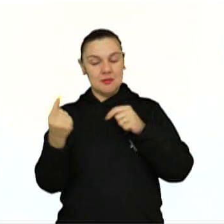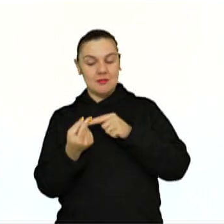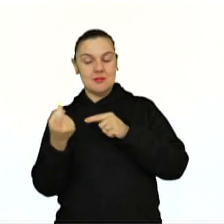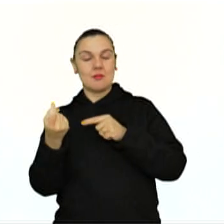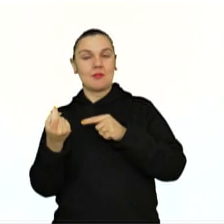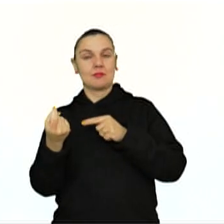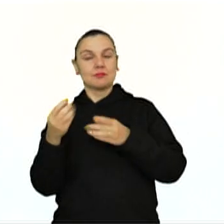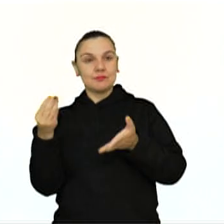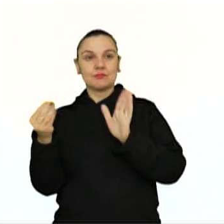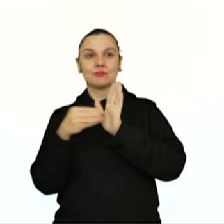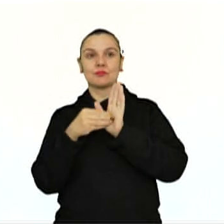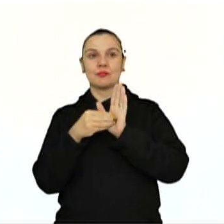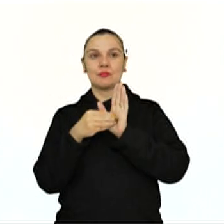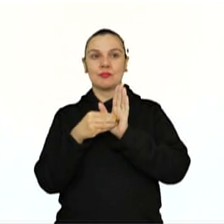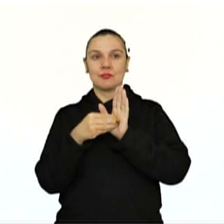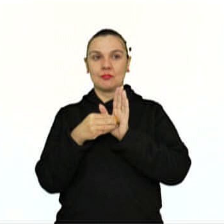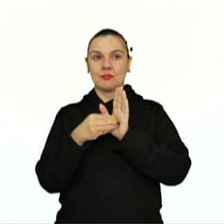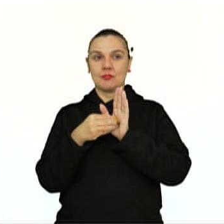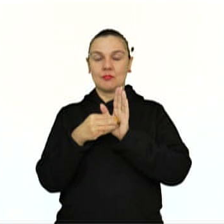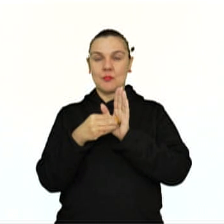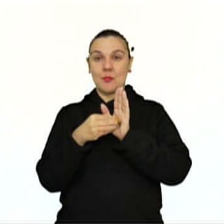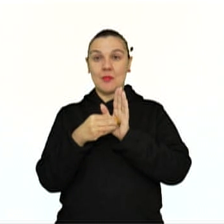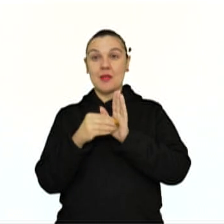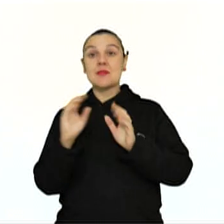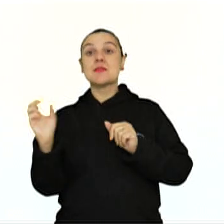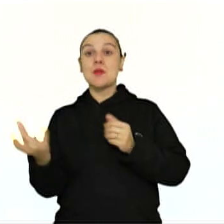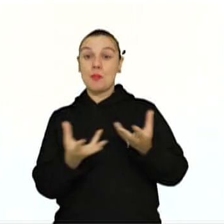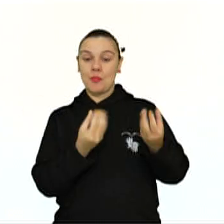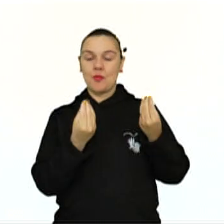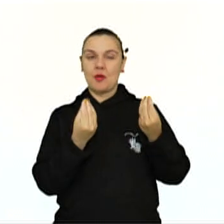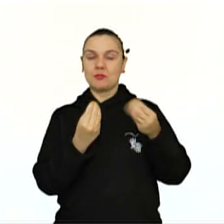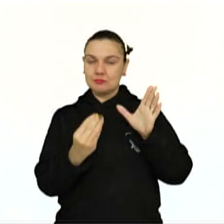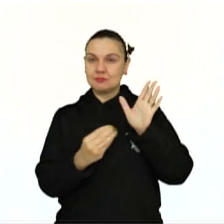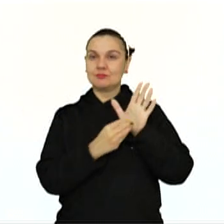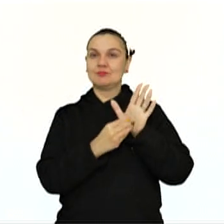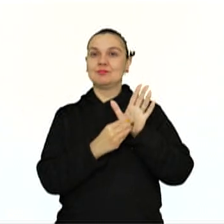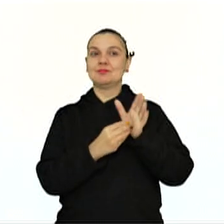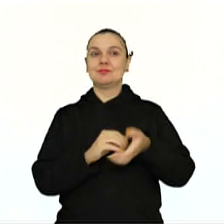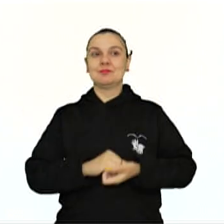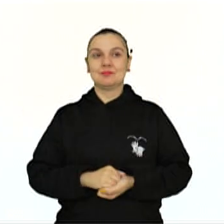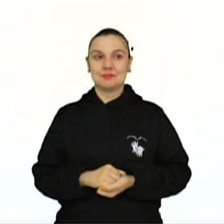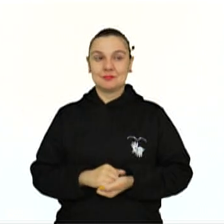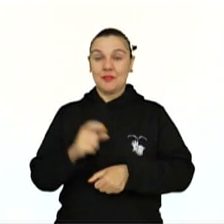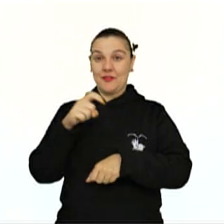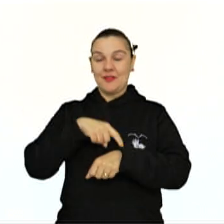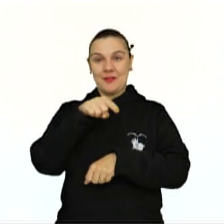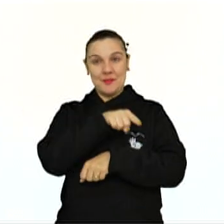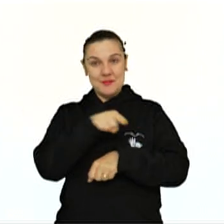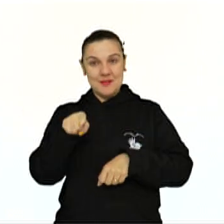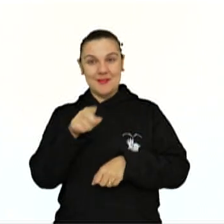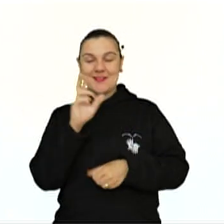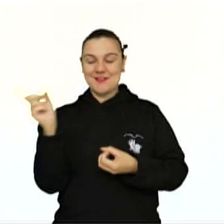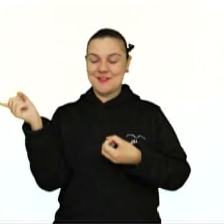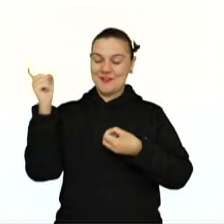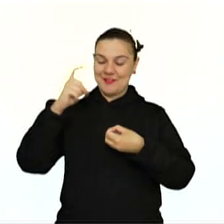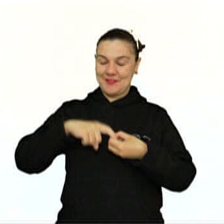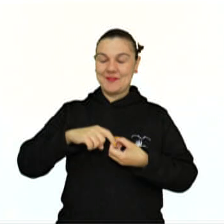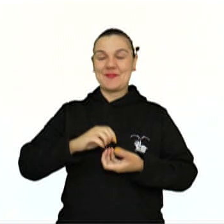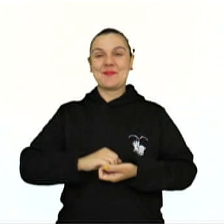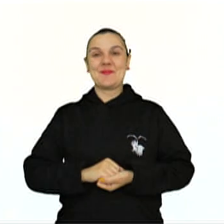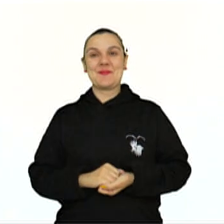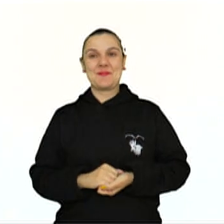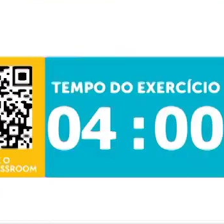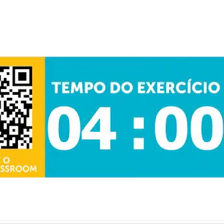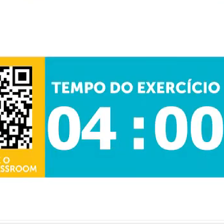singular, você coloca duele. Se ela estiver no plural, você coloca duele. Vou dar um tempinho para vocês responderem e já